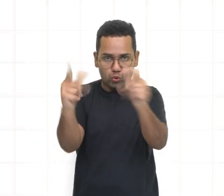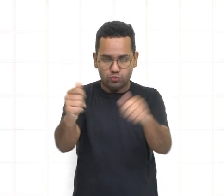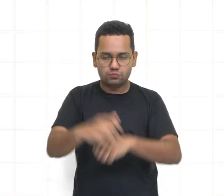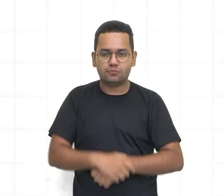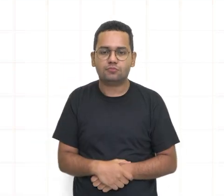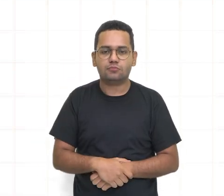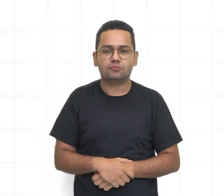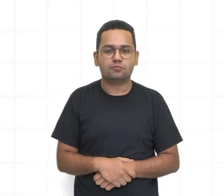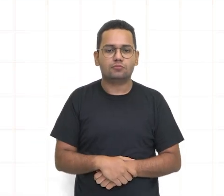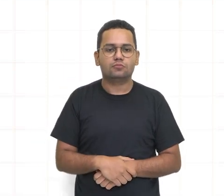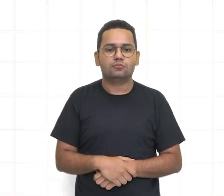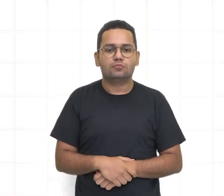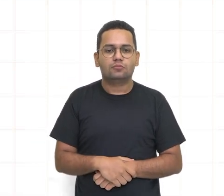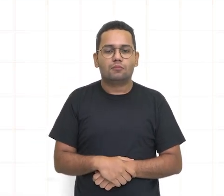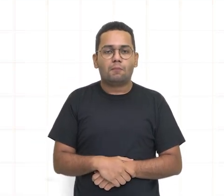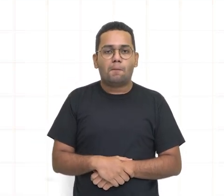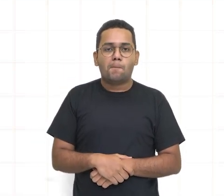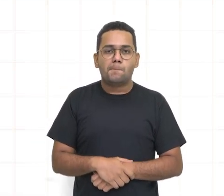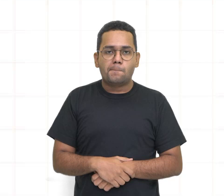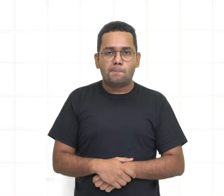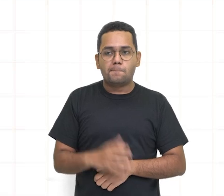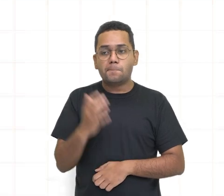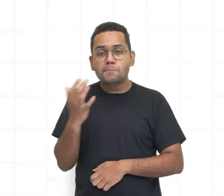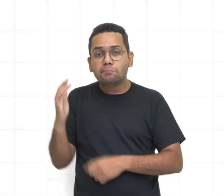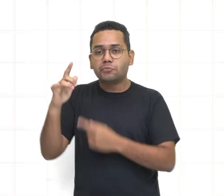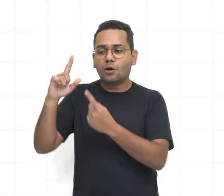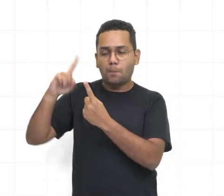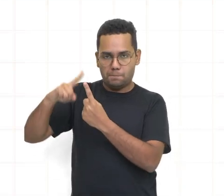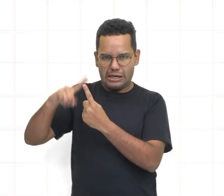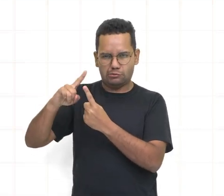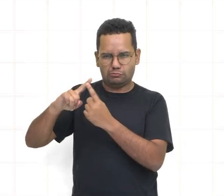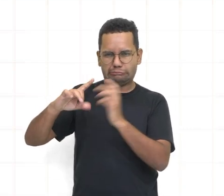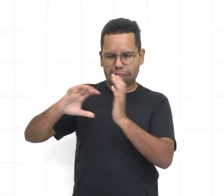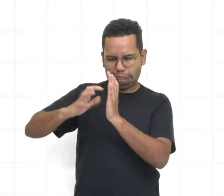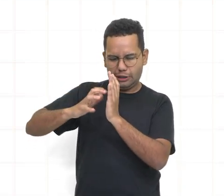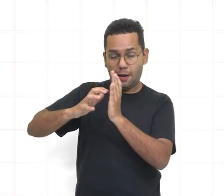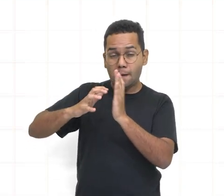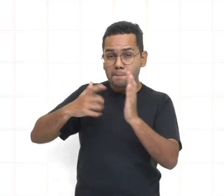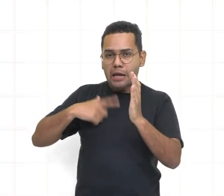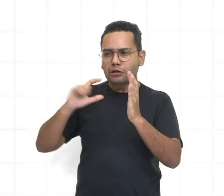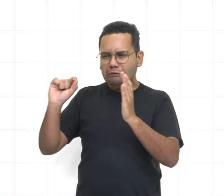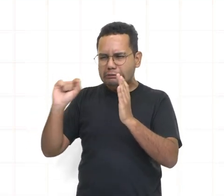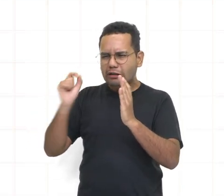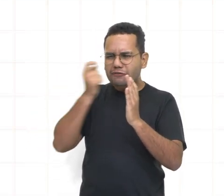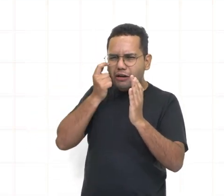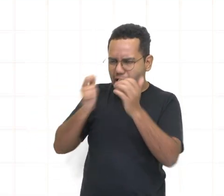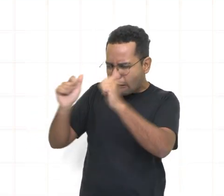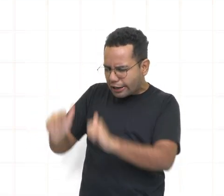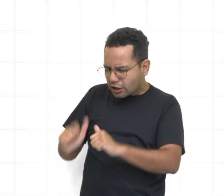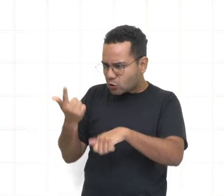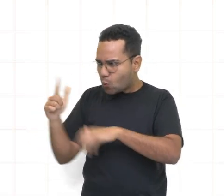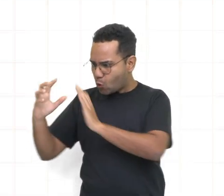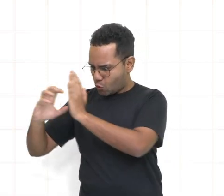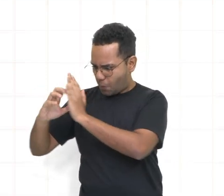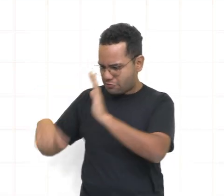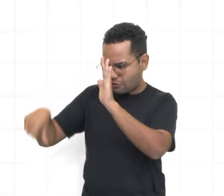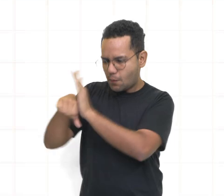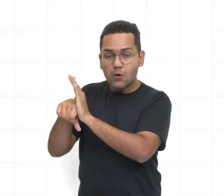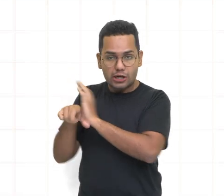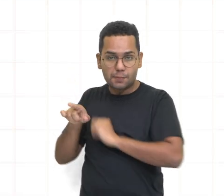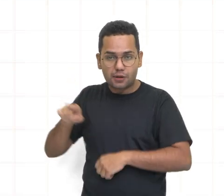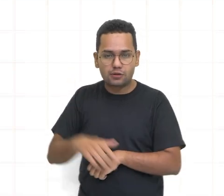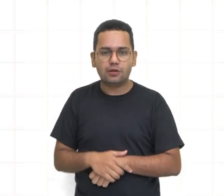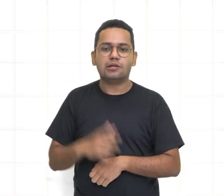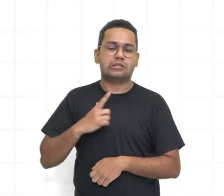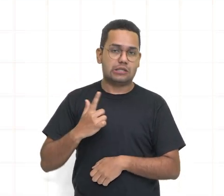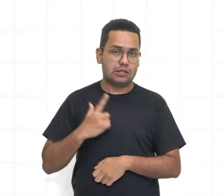nacionalistas resolveram, então, colocar os comunistas na ilegalidade e houve um conflito armado, que foi ali a Segunda